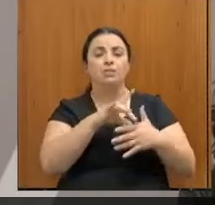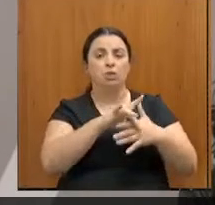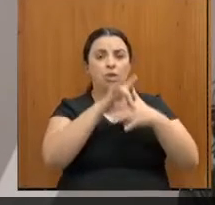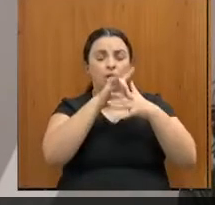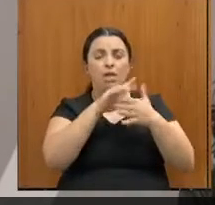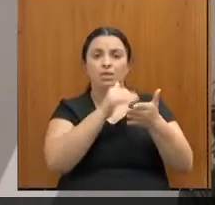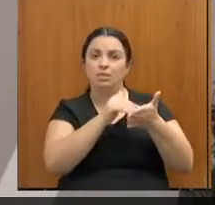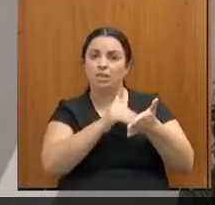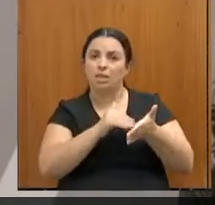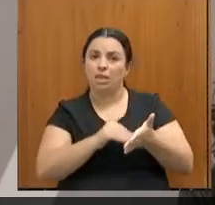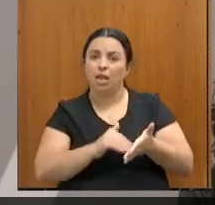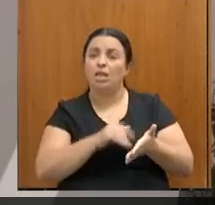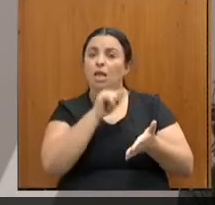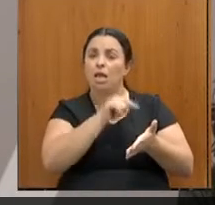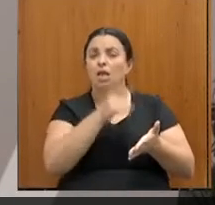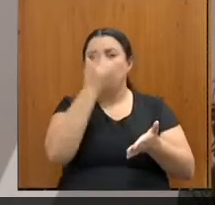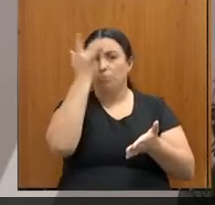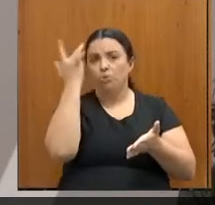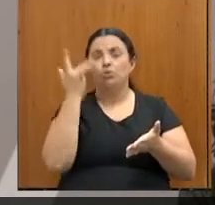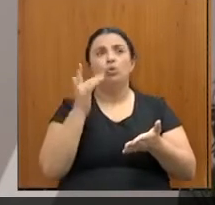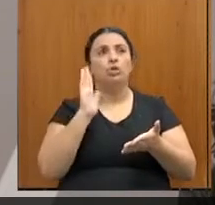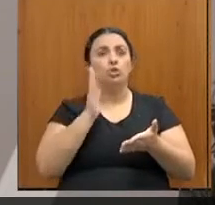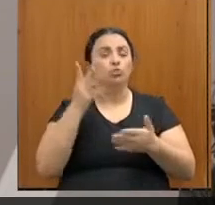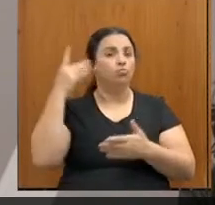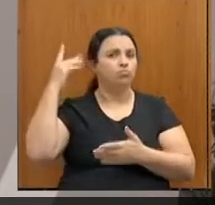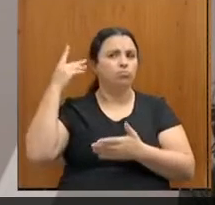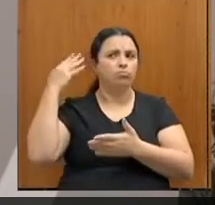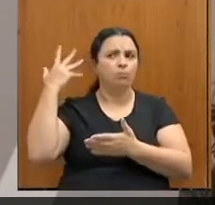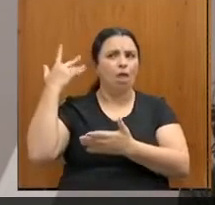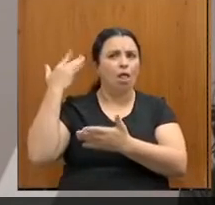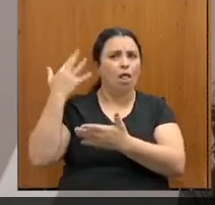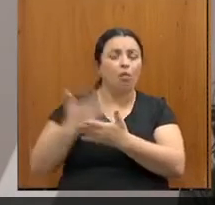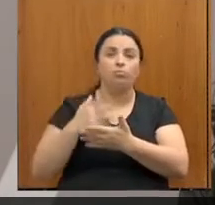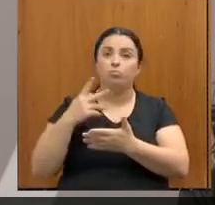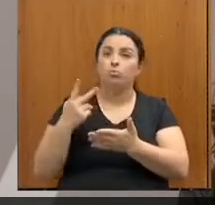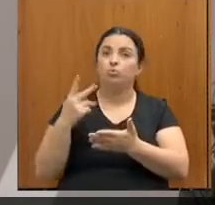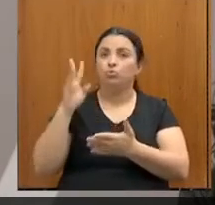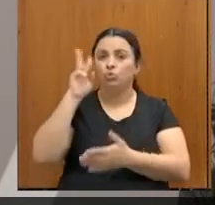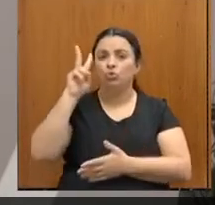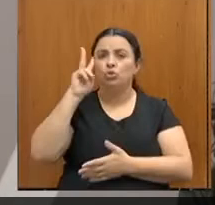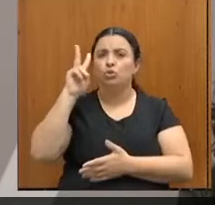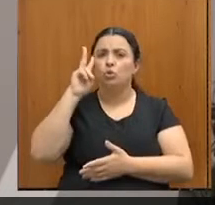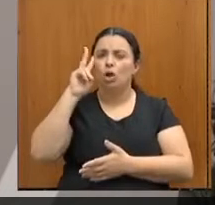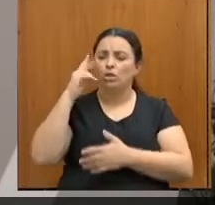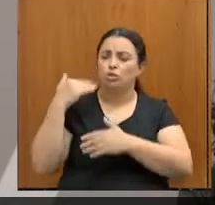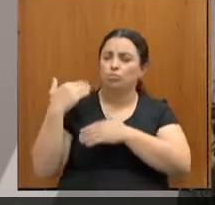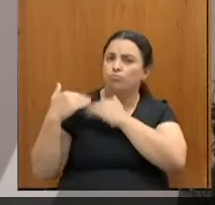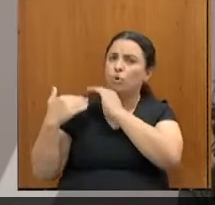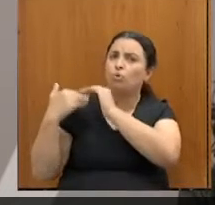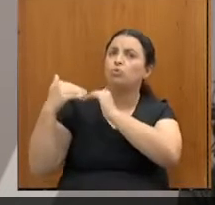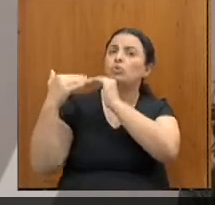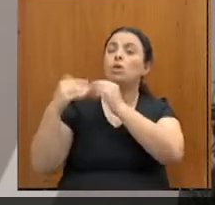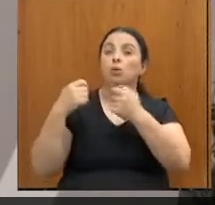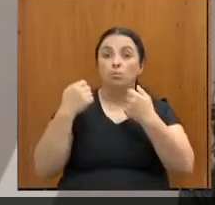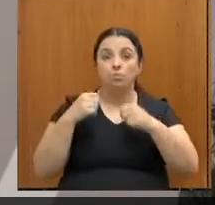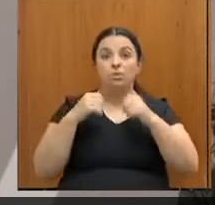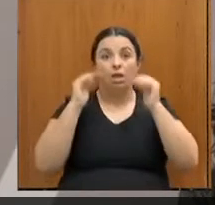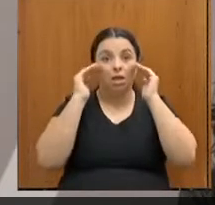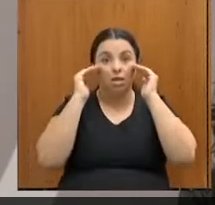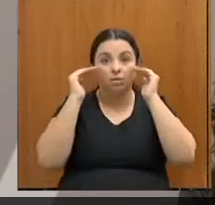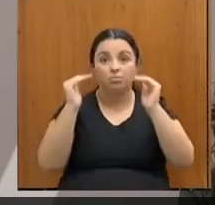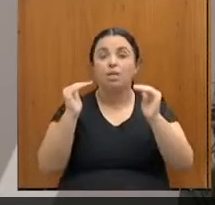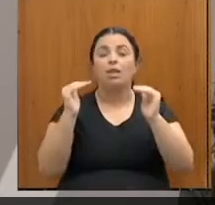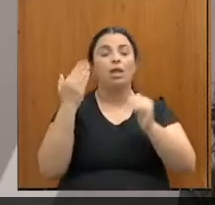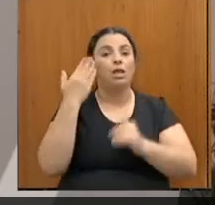pastas as nossas autarquias São pessoas que vende uma história de muita construção então a gente precisa respeitar e entender